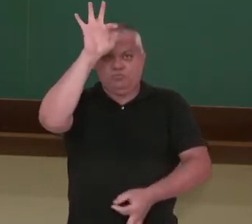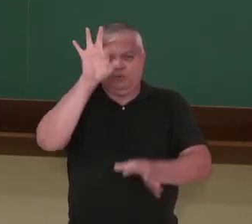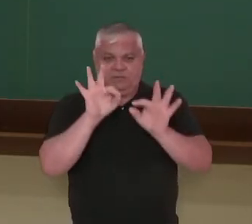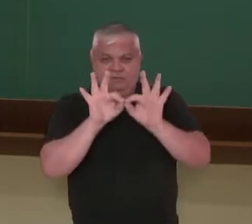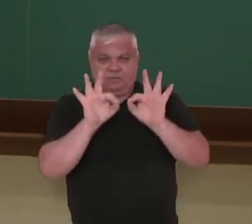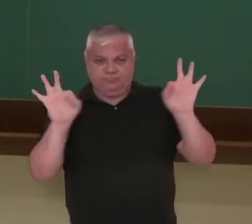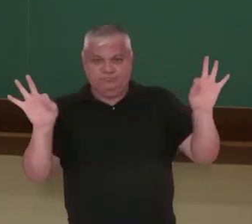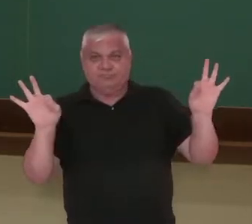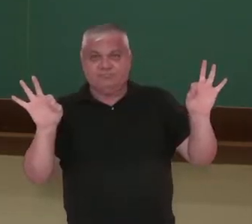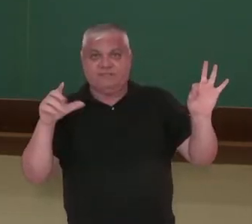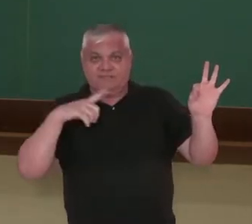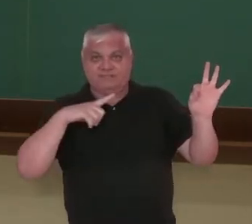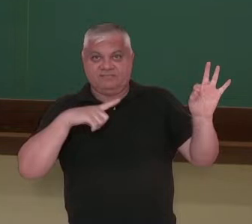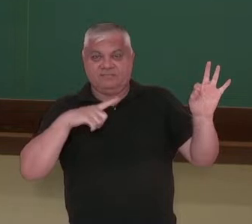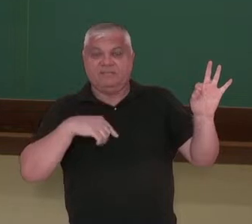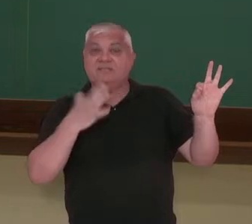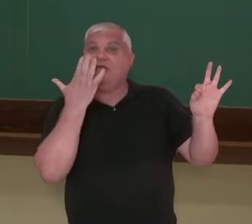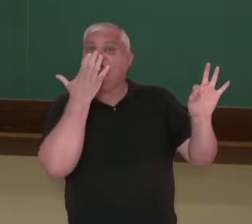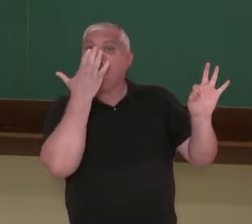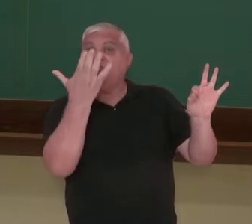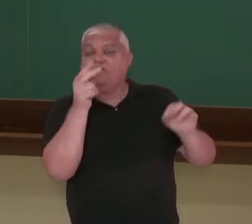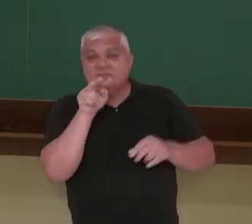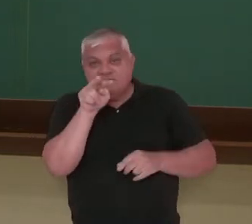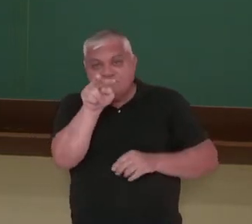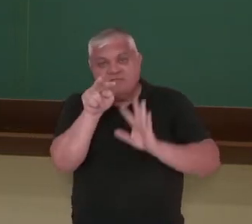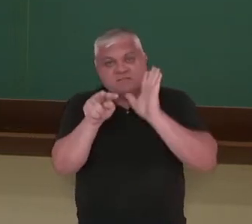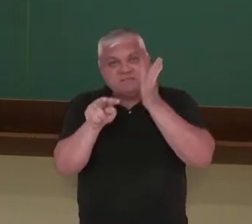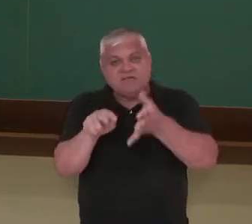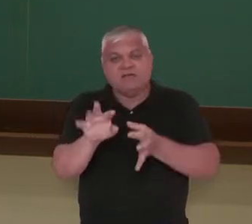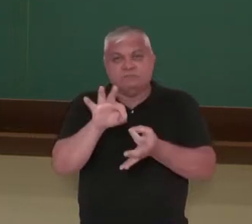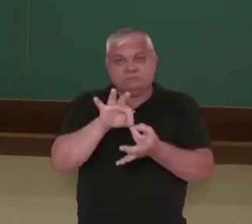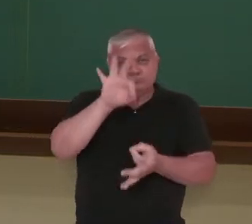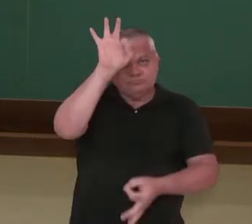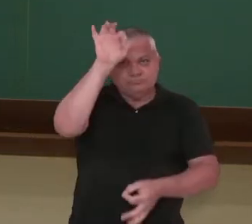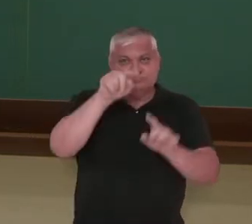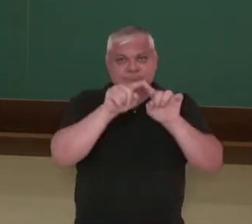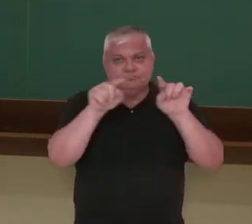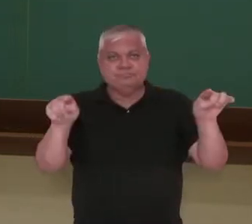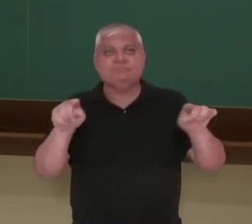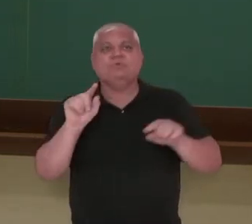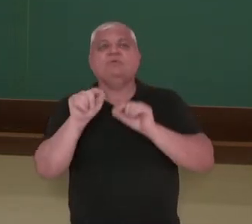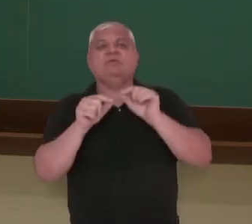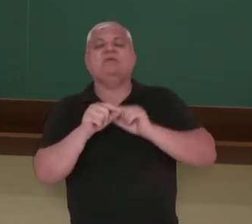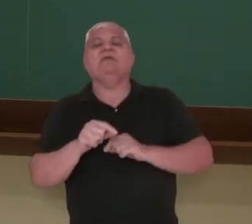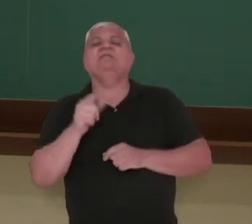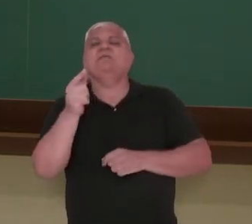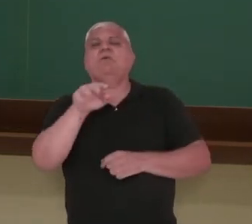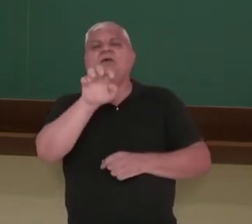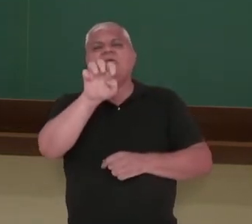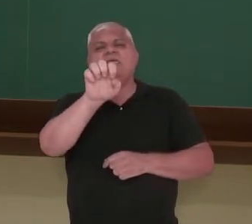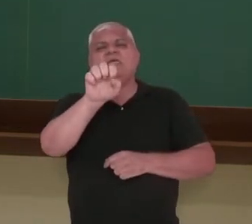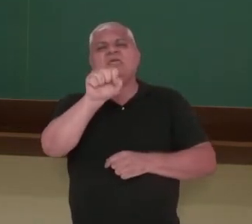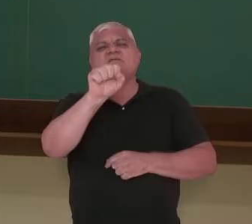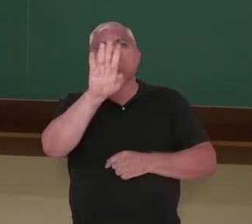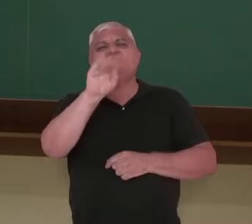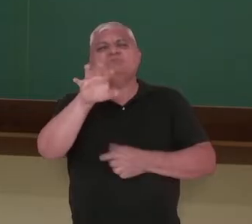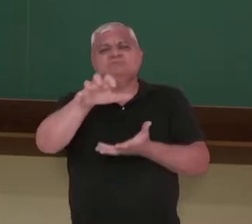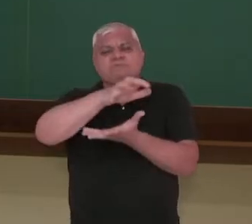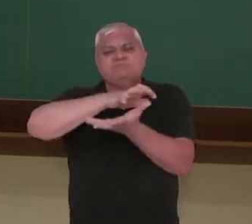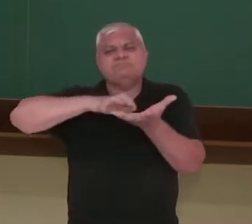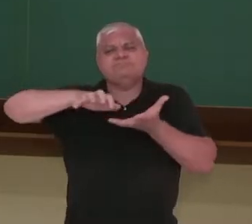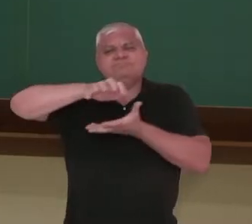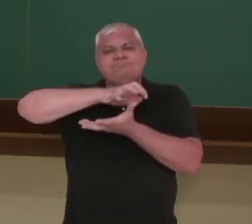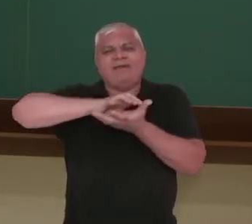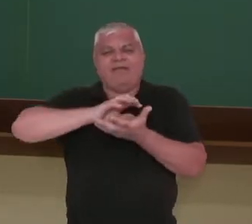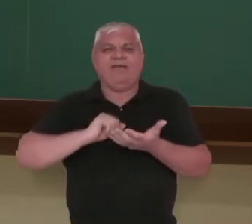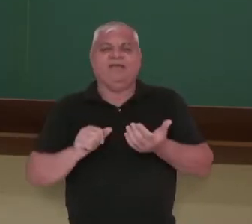e largura, podendo ser usado como base da pintura, e isso damos o nome do esboço. Ou seja, quando você pega uma